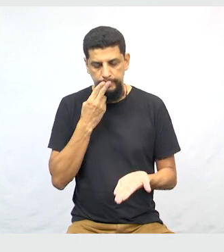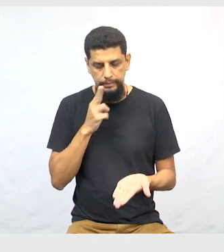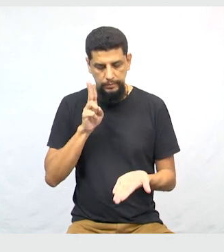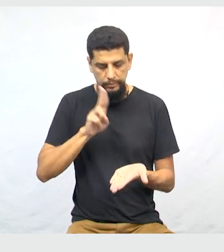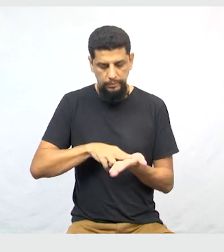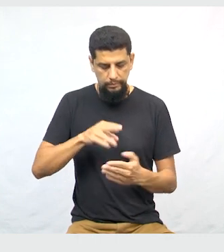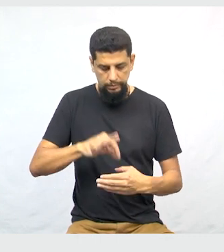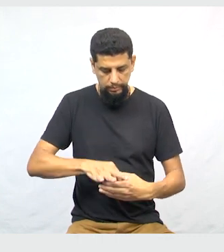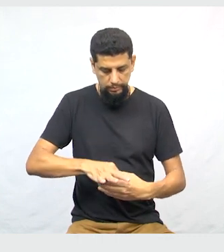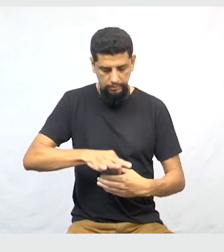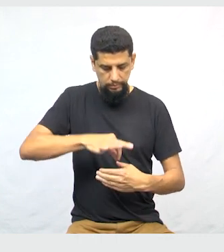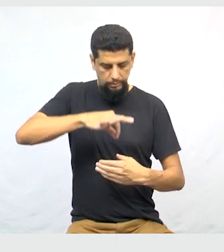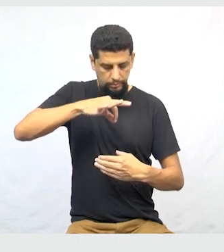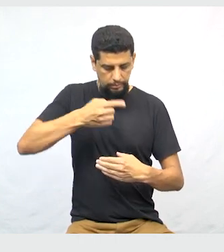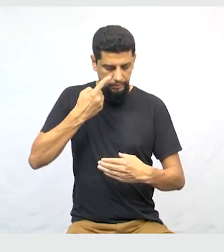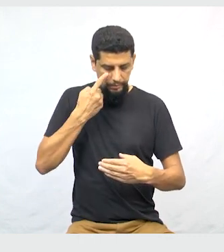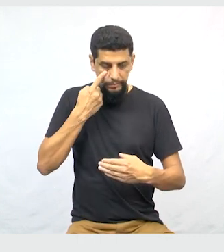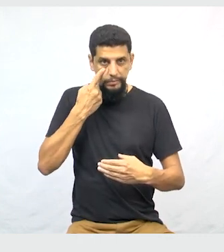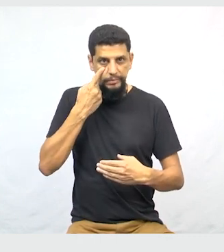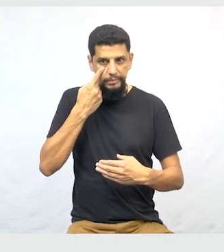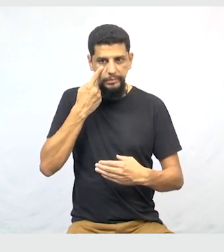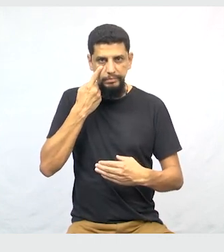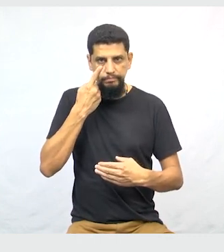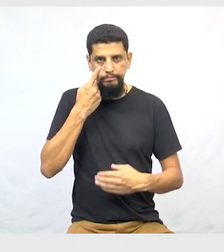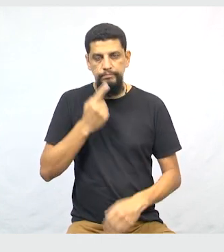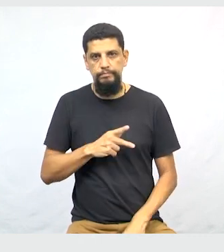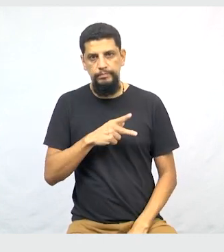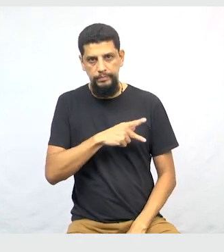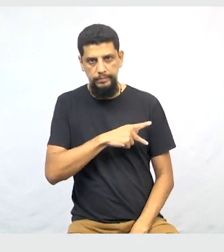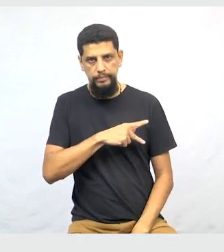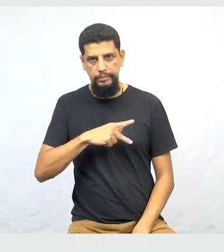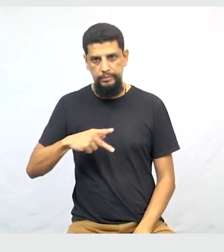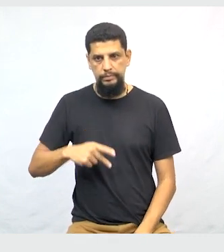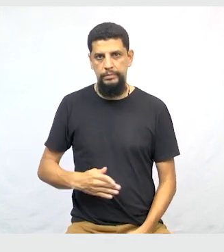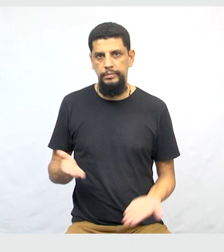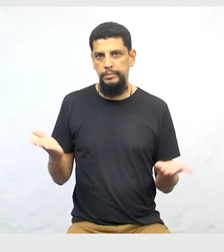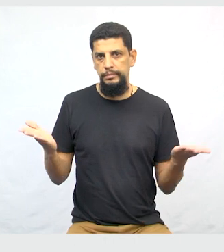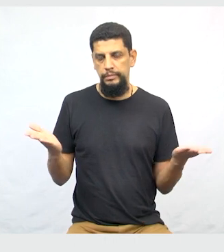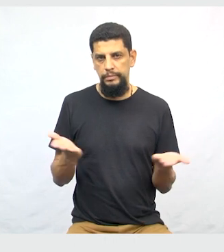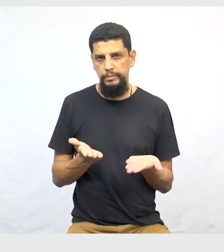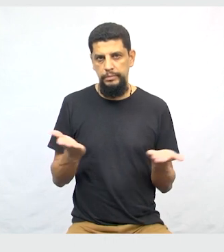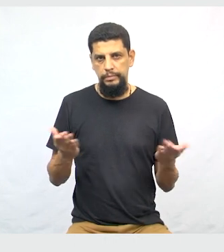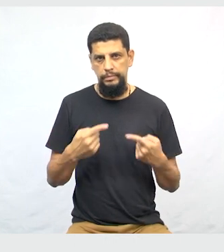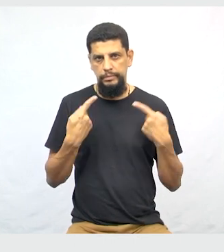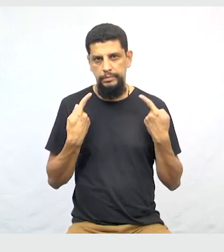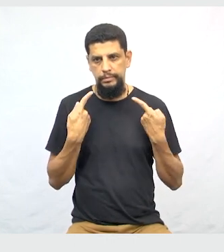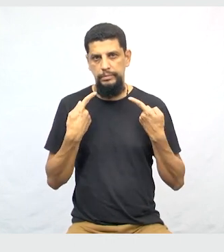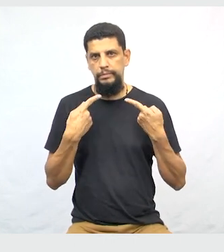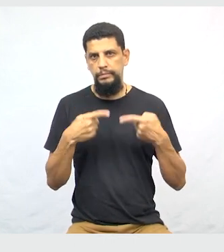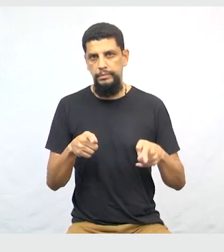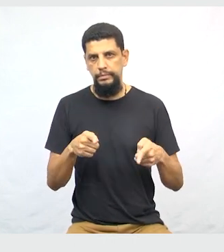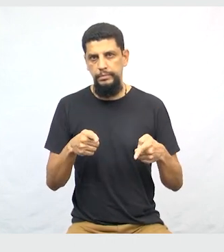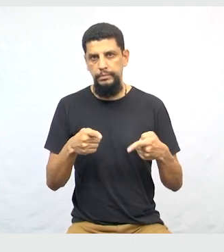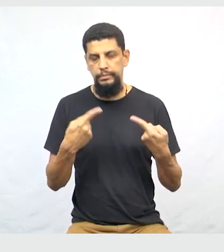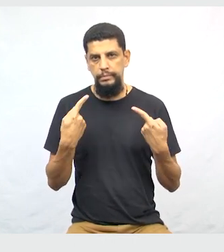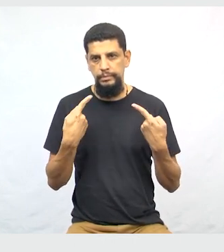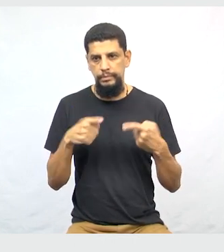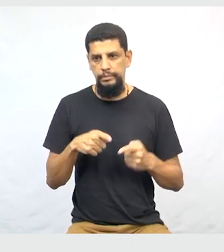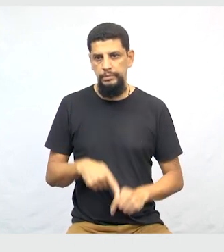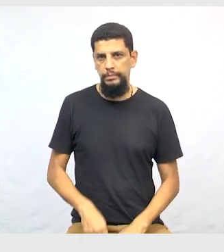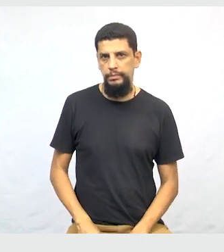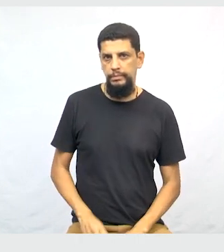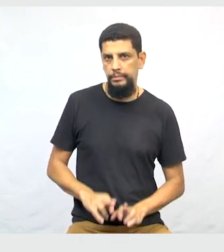abrir o envelope? Vamos. Olha só, professora Suzy. Agora o